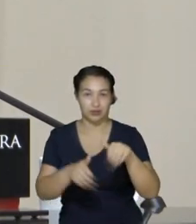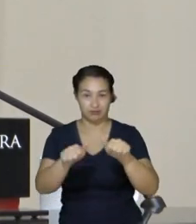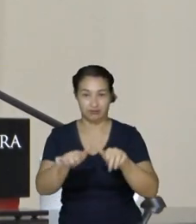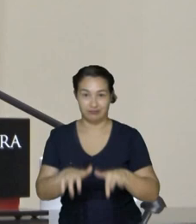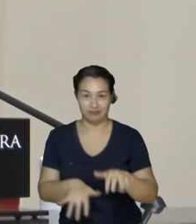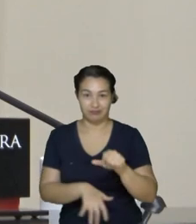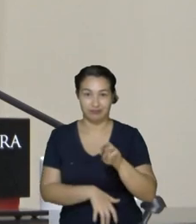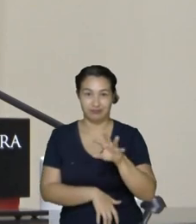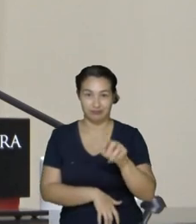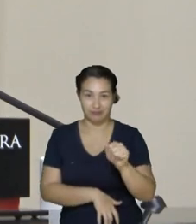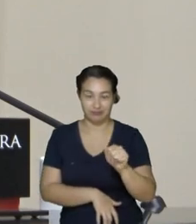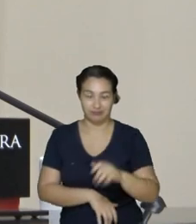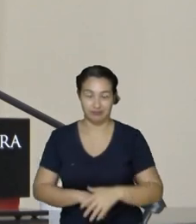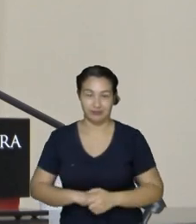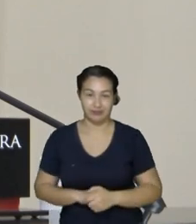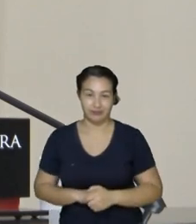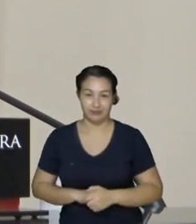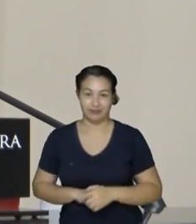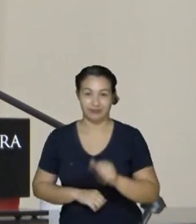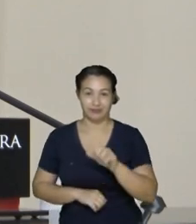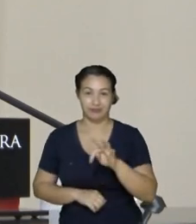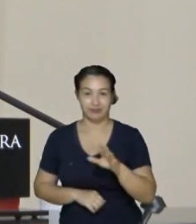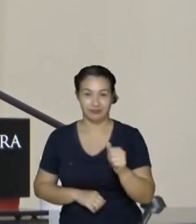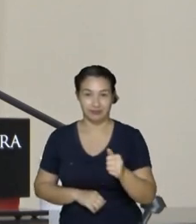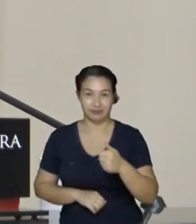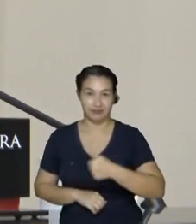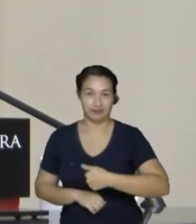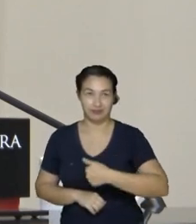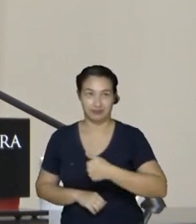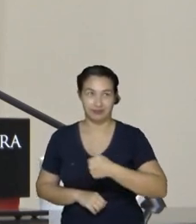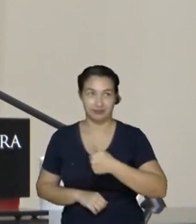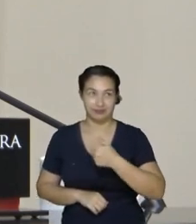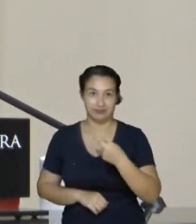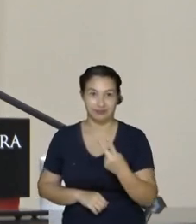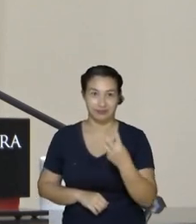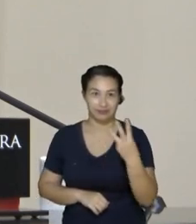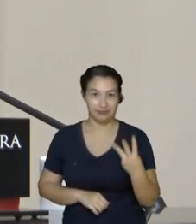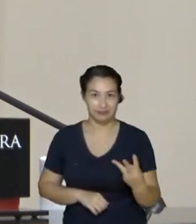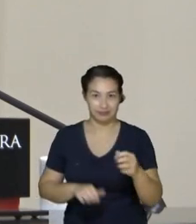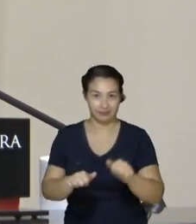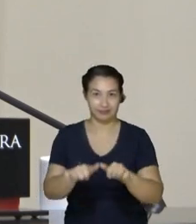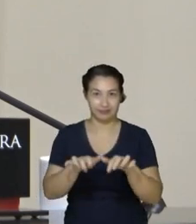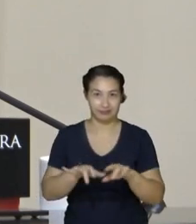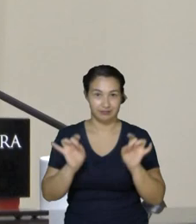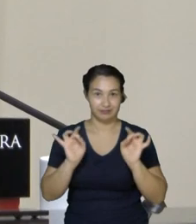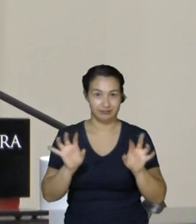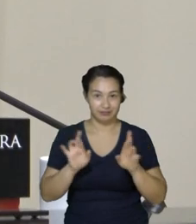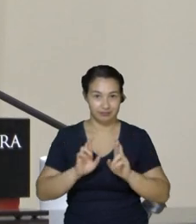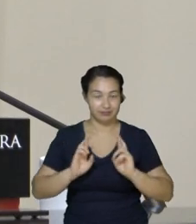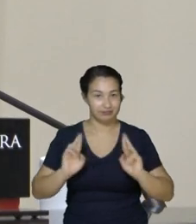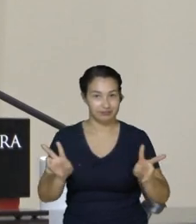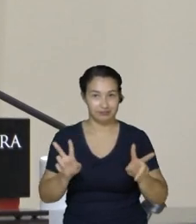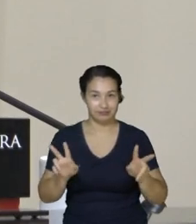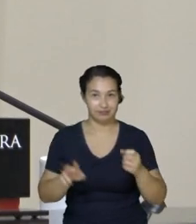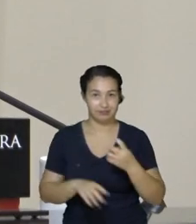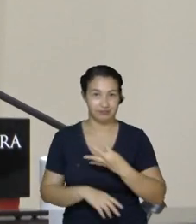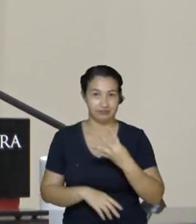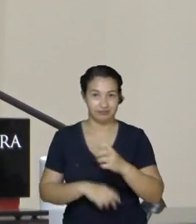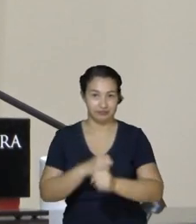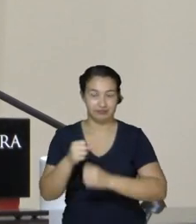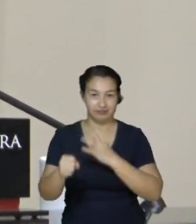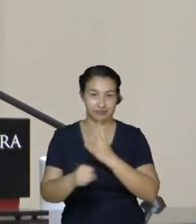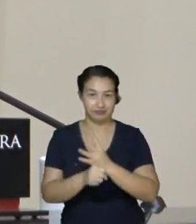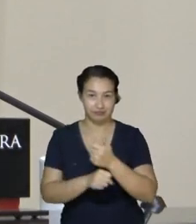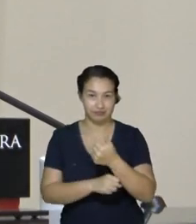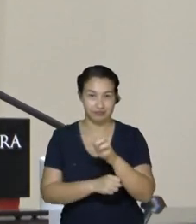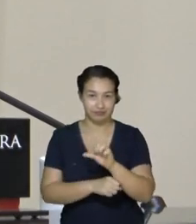lavrou a presente ata. Ata da 23ª Sessão Extraordinária da 4ª Sessão Legislativa, 19ª Legislatura